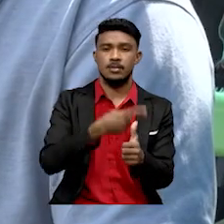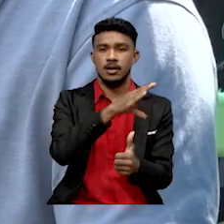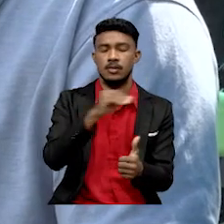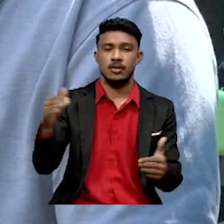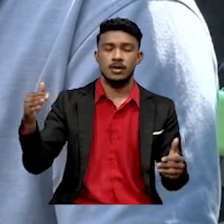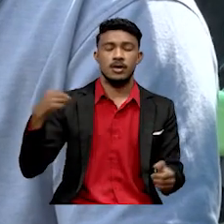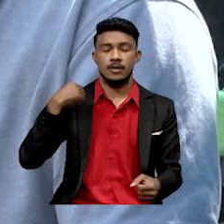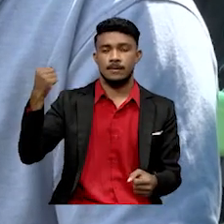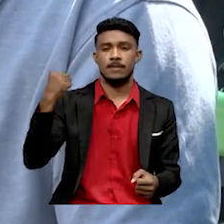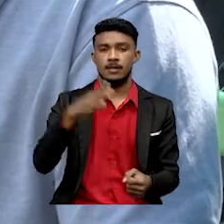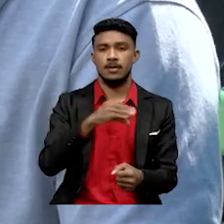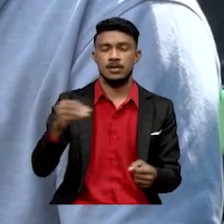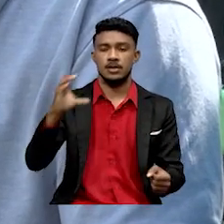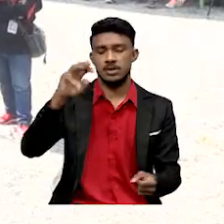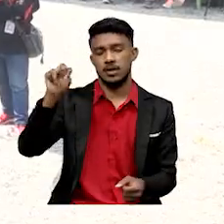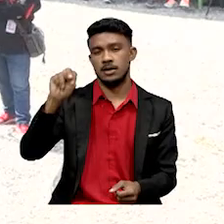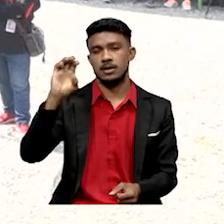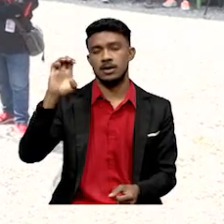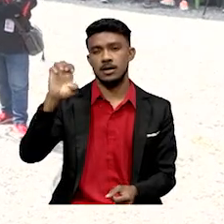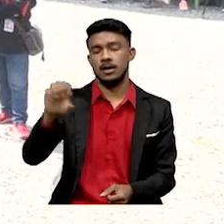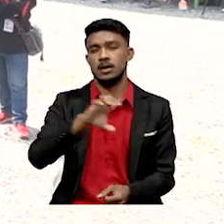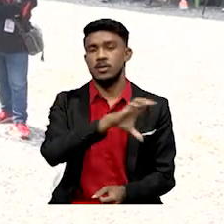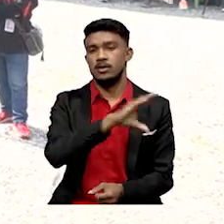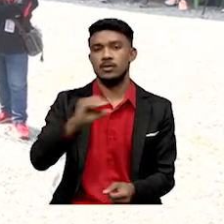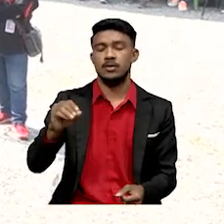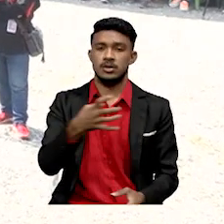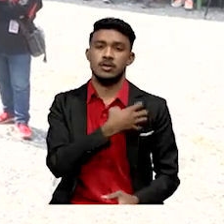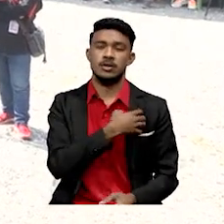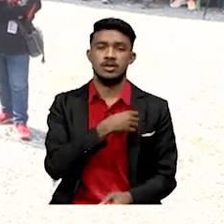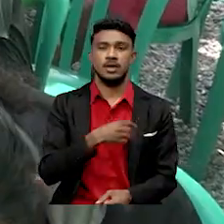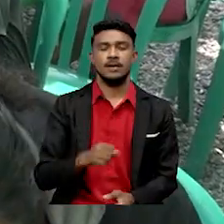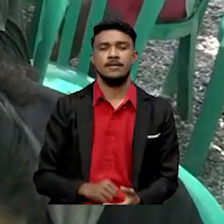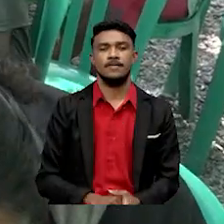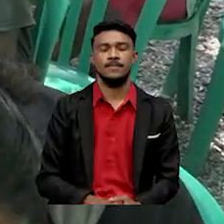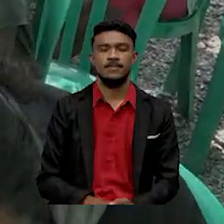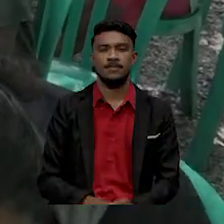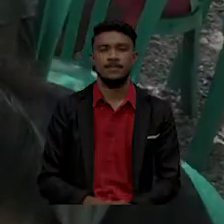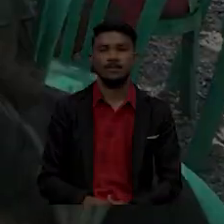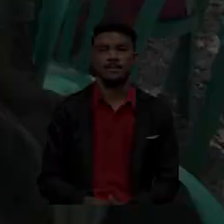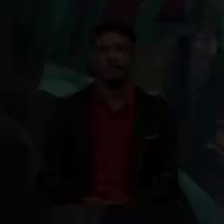observador internasional CNE no hetan siguransa usi pentel munisipi Liksa Napoleon Xavier Clementino Maya GMN.